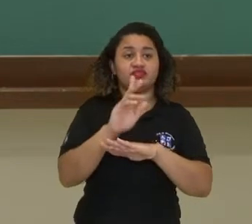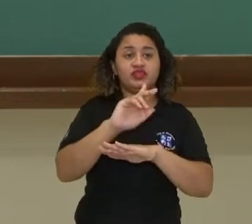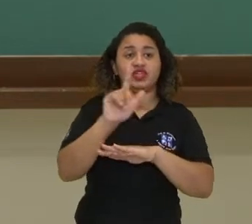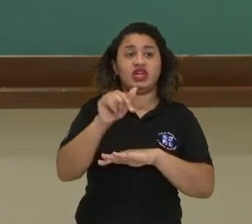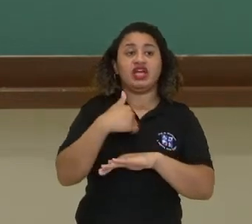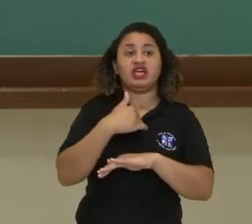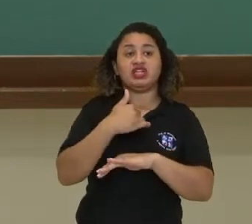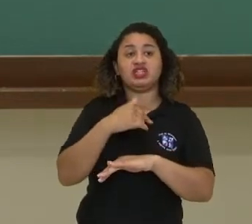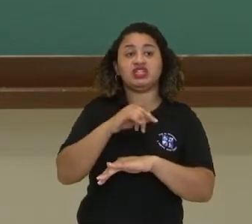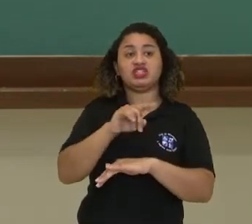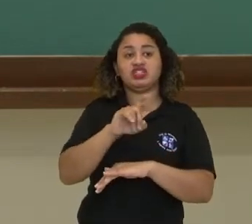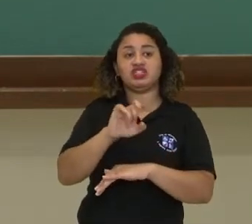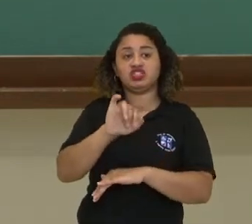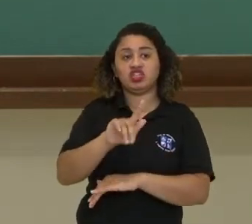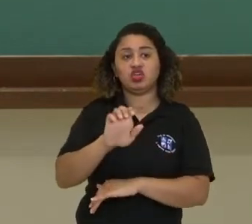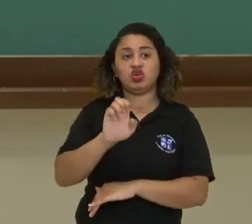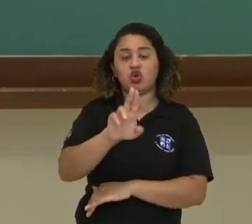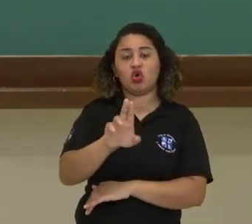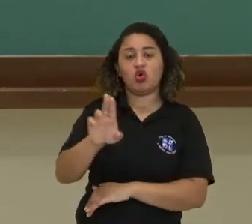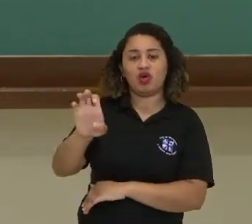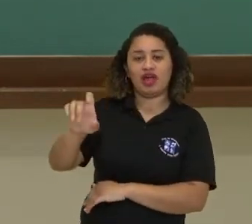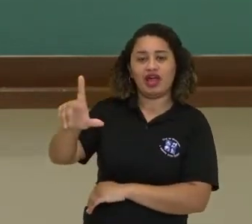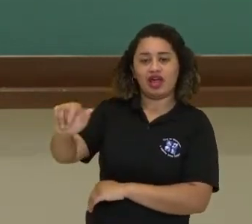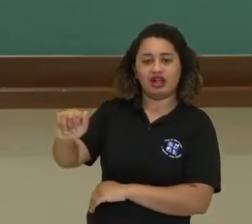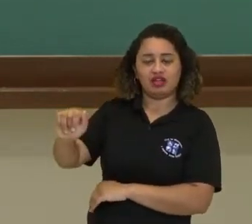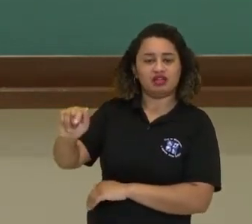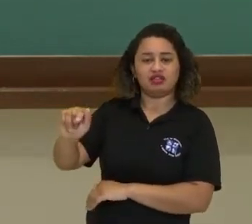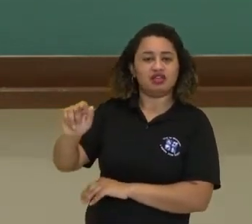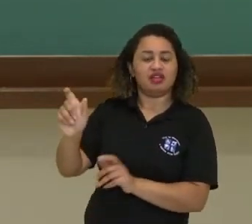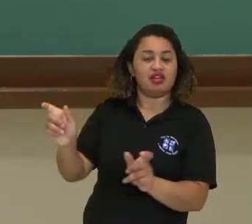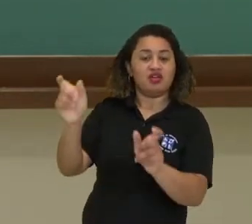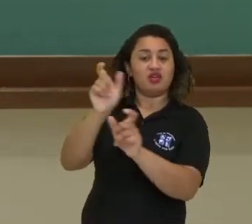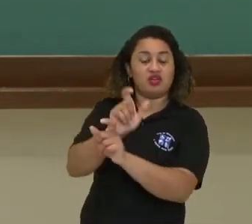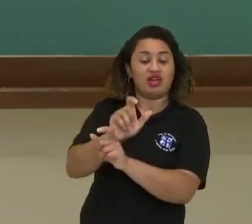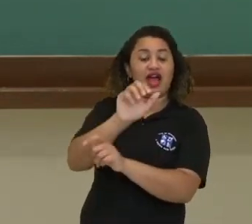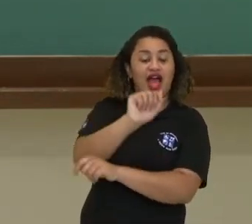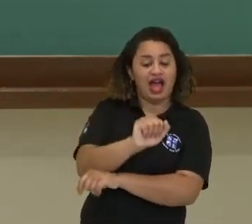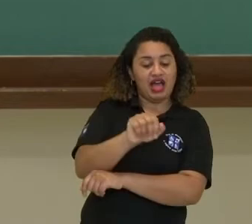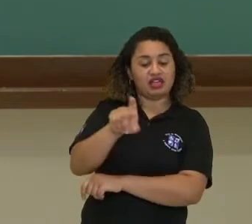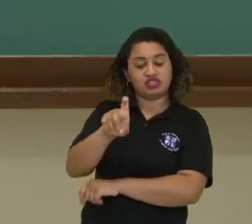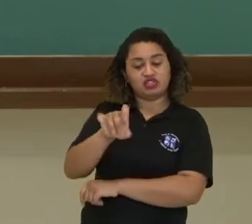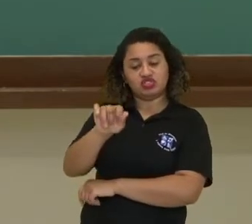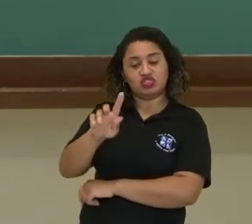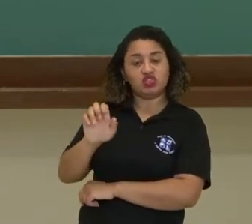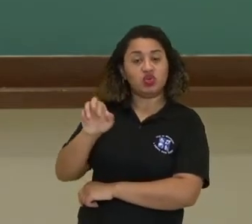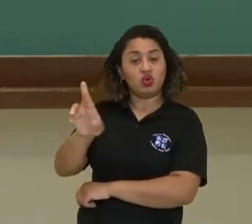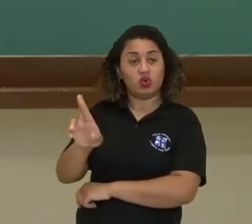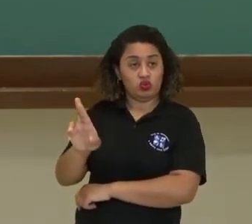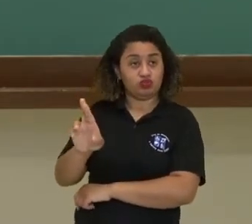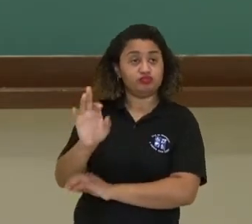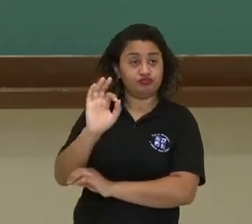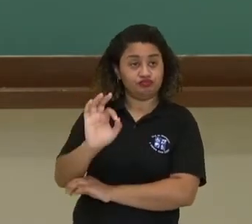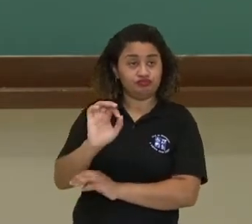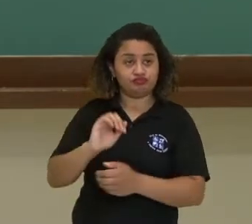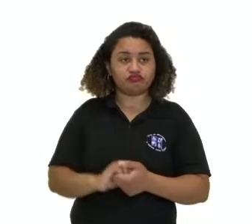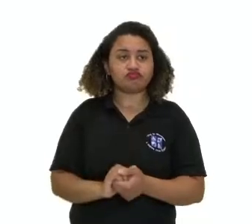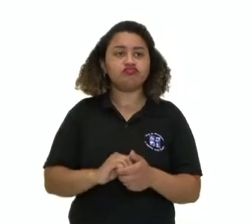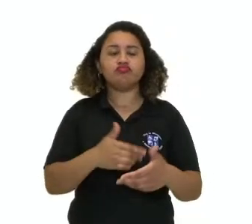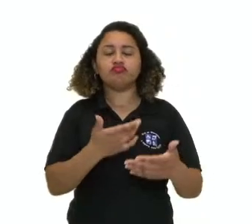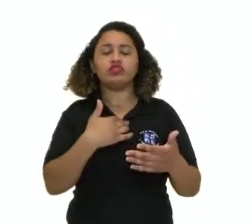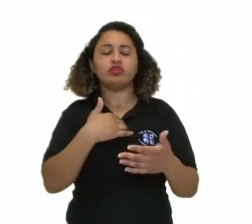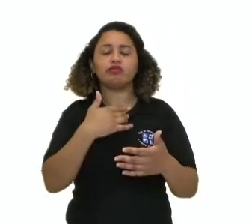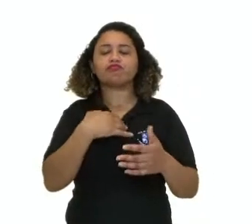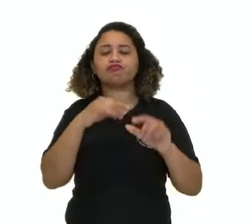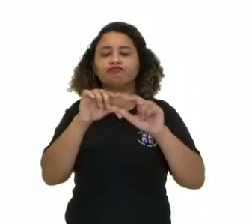ela, se diz a xingou. Não é para dizer xingou ela, é a xingou, tá? A construção